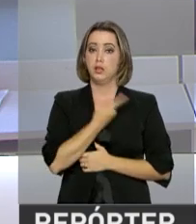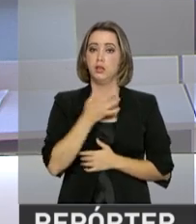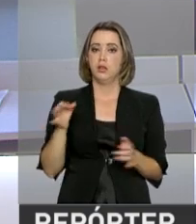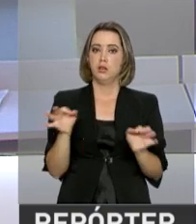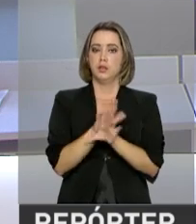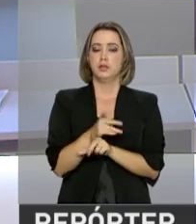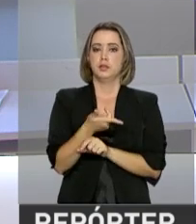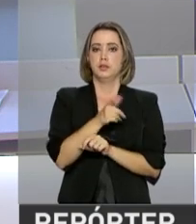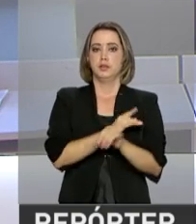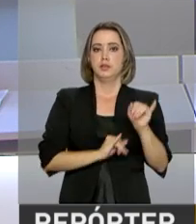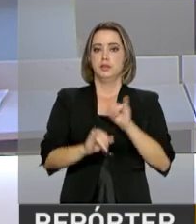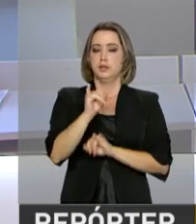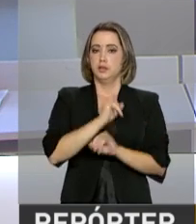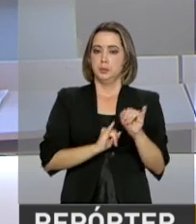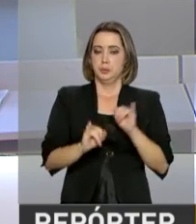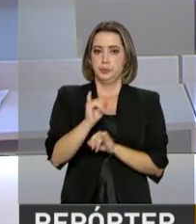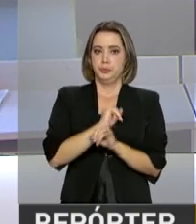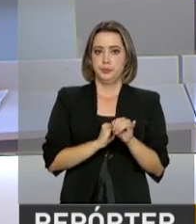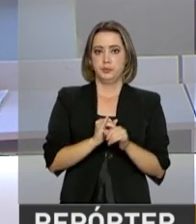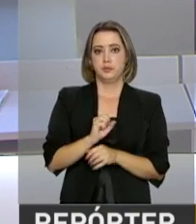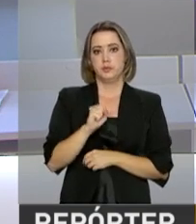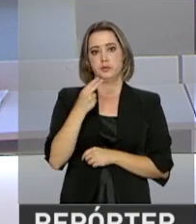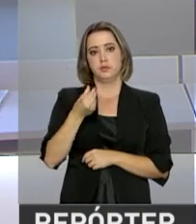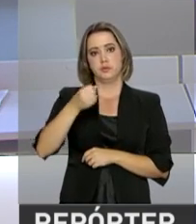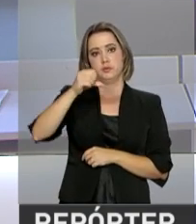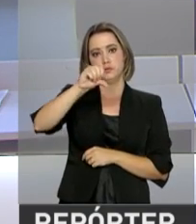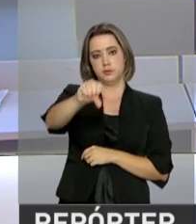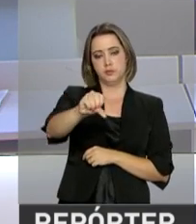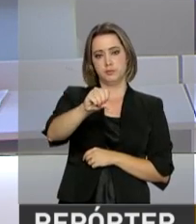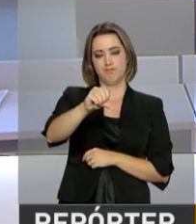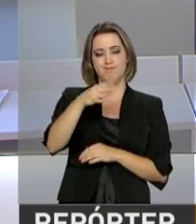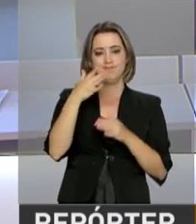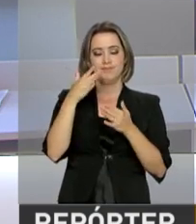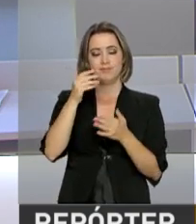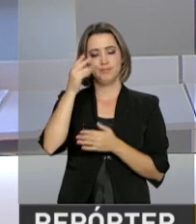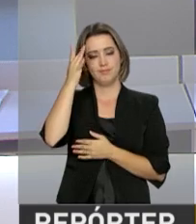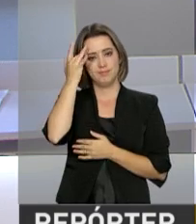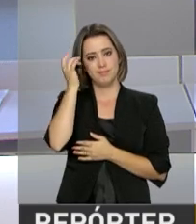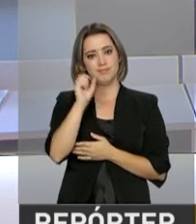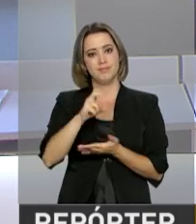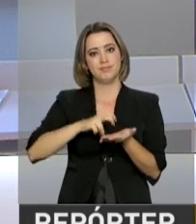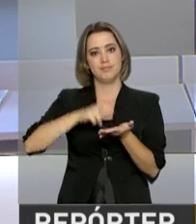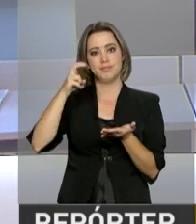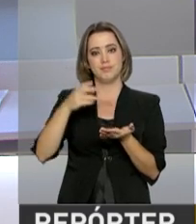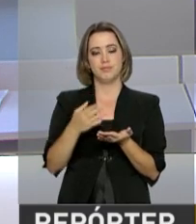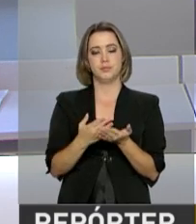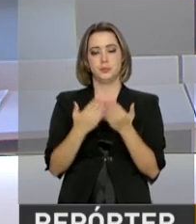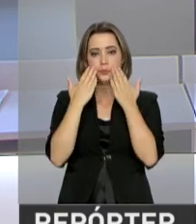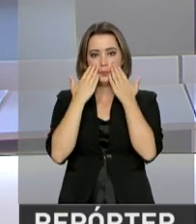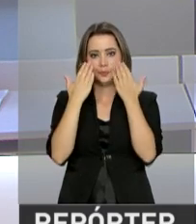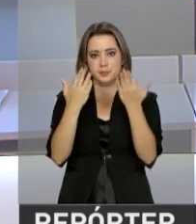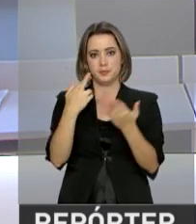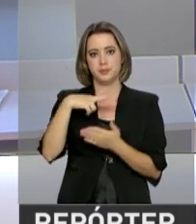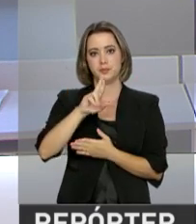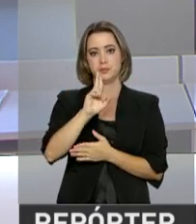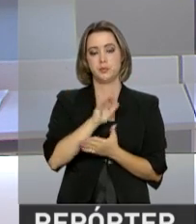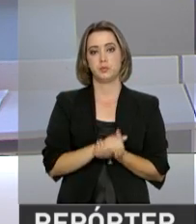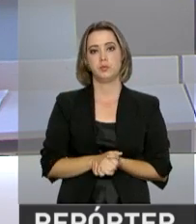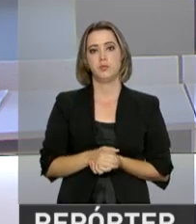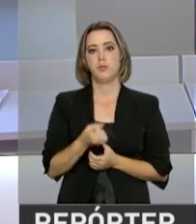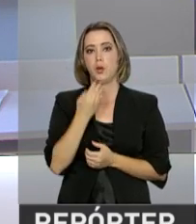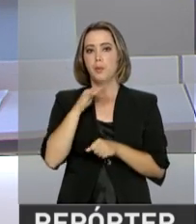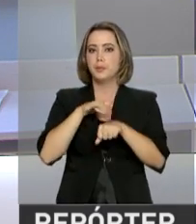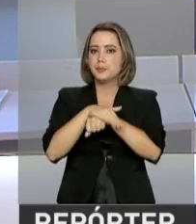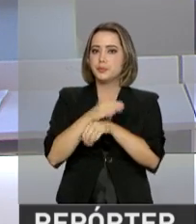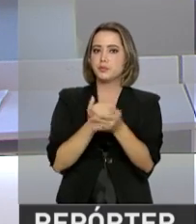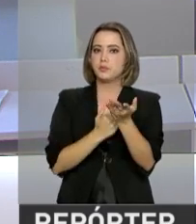aqui, podemos voltar a qualquer momento com outras informações ou amanhã às 9 da manhã na primeira edição do Repórter NBR. Uma